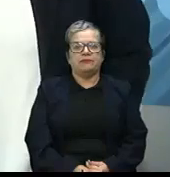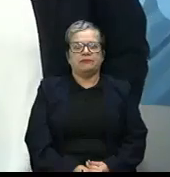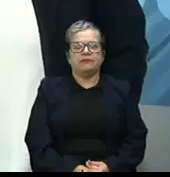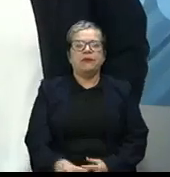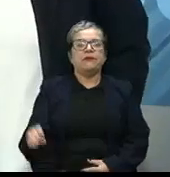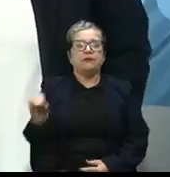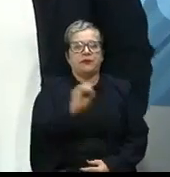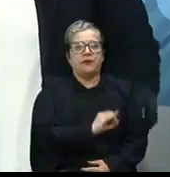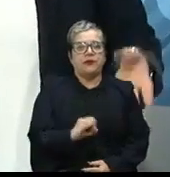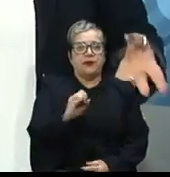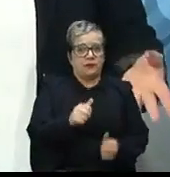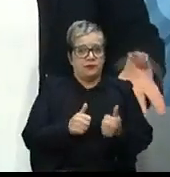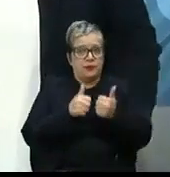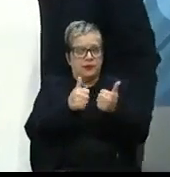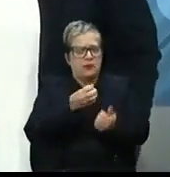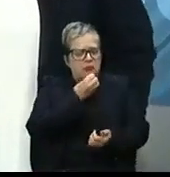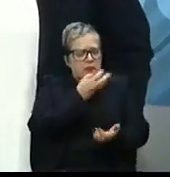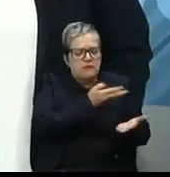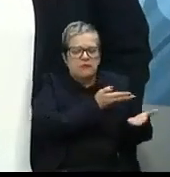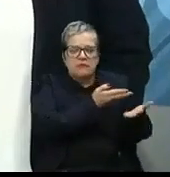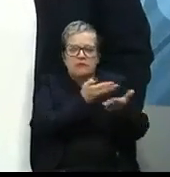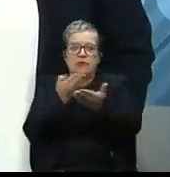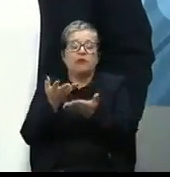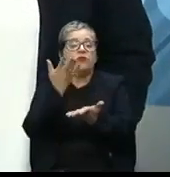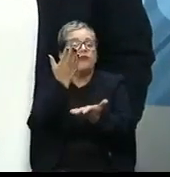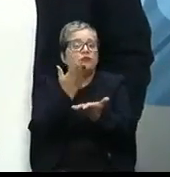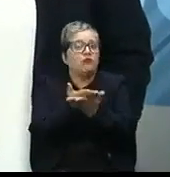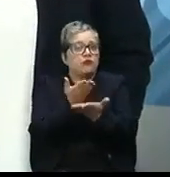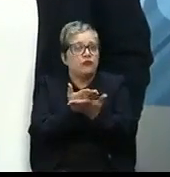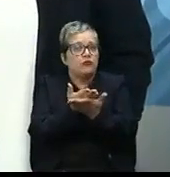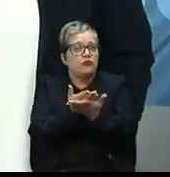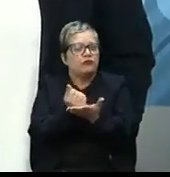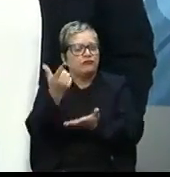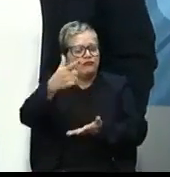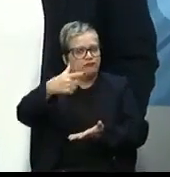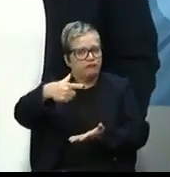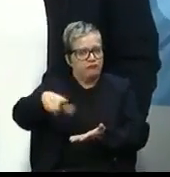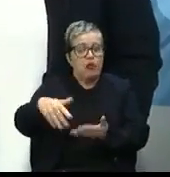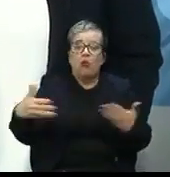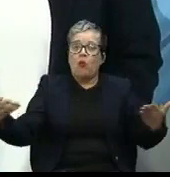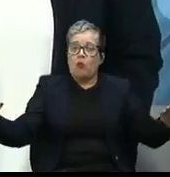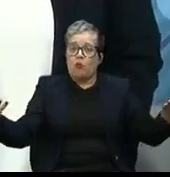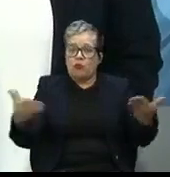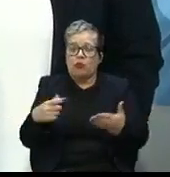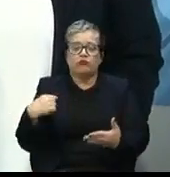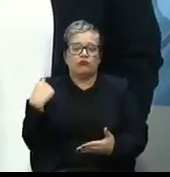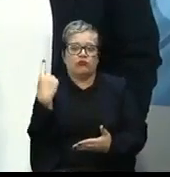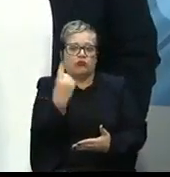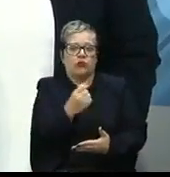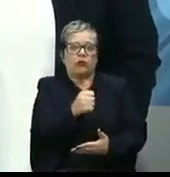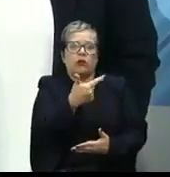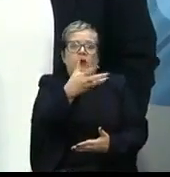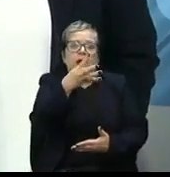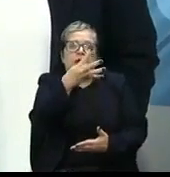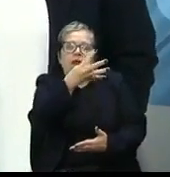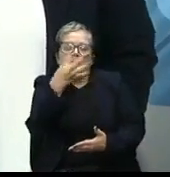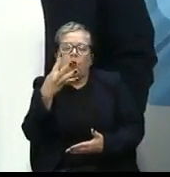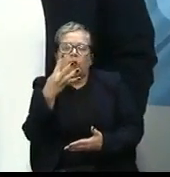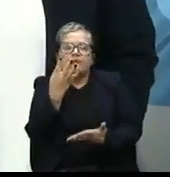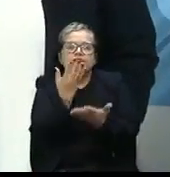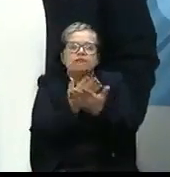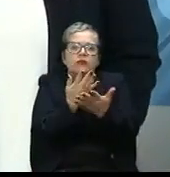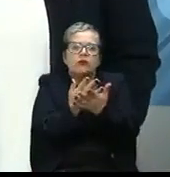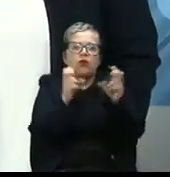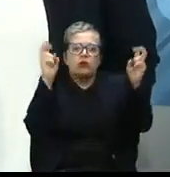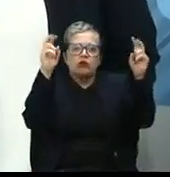Olá, tudo bem? Seja bem-vindo a mais uma aula dos estudos continuados. Hoje, a nossa 14ª aula e o assunto